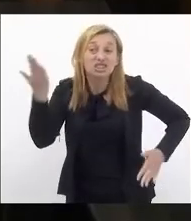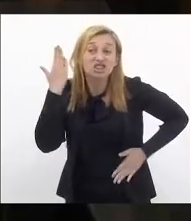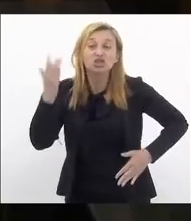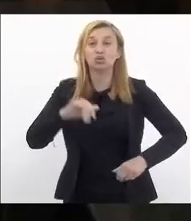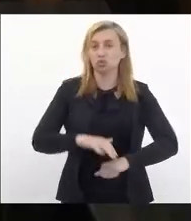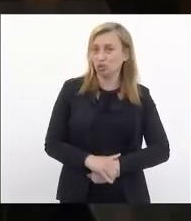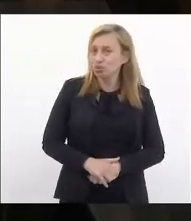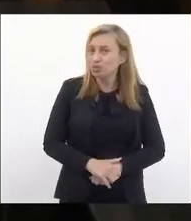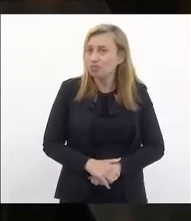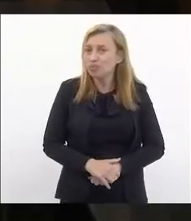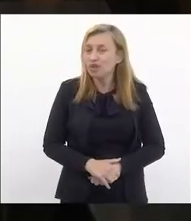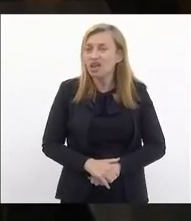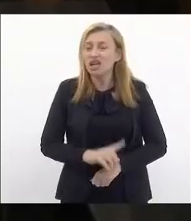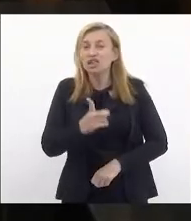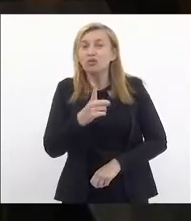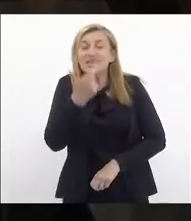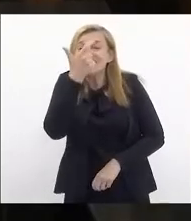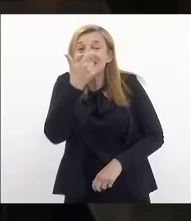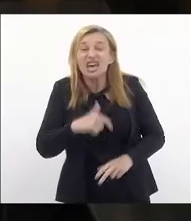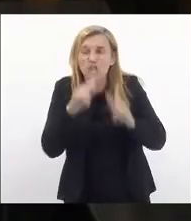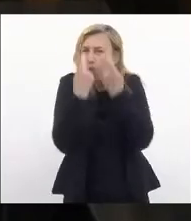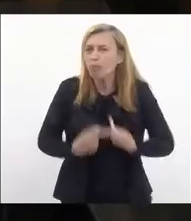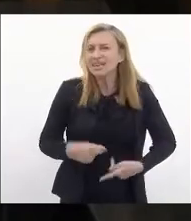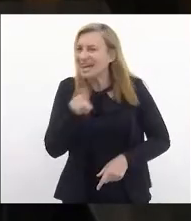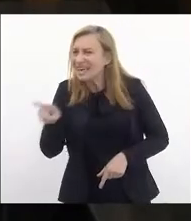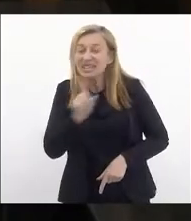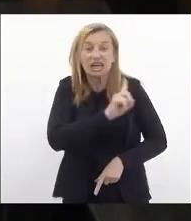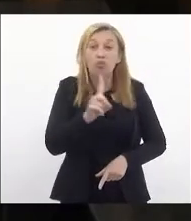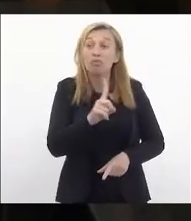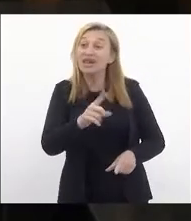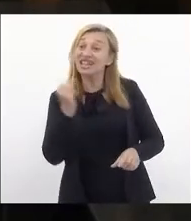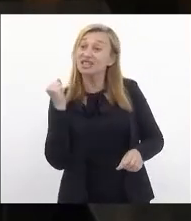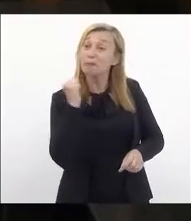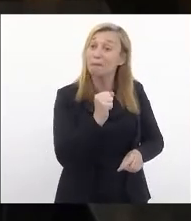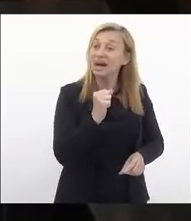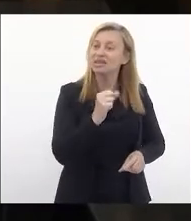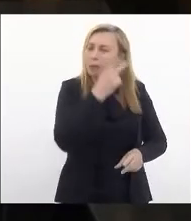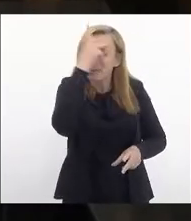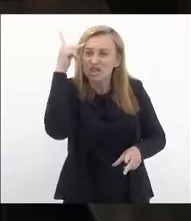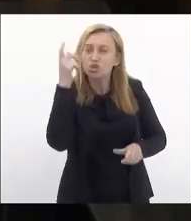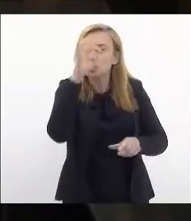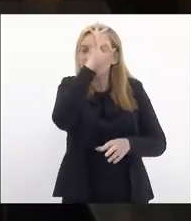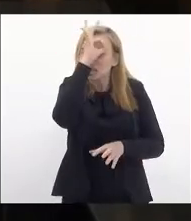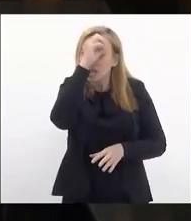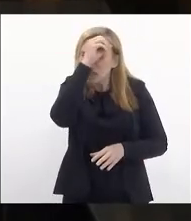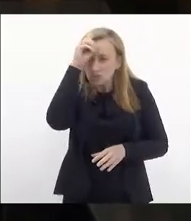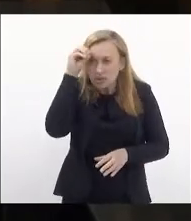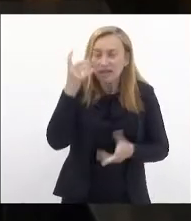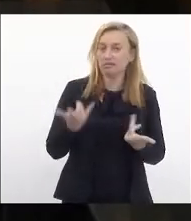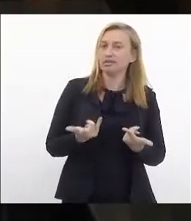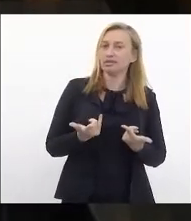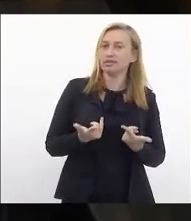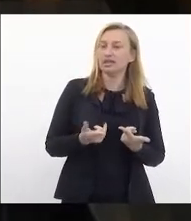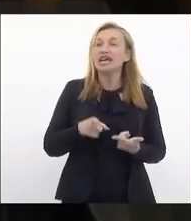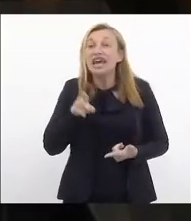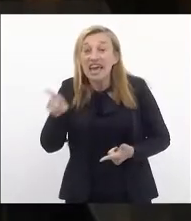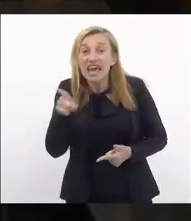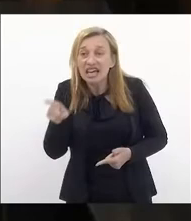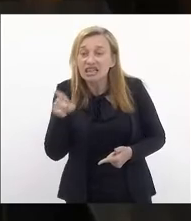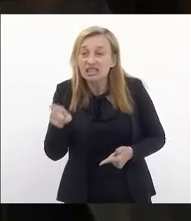não são nem seres humanos aquilo ali porque eles tiram vidas de pessoas inocentes eles estavam